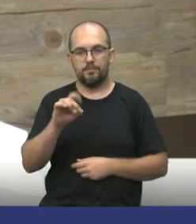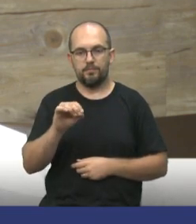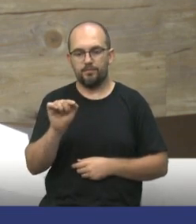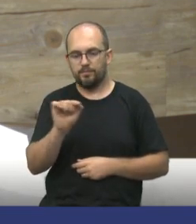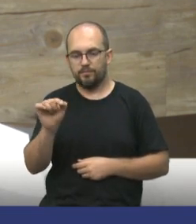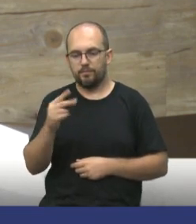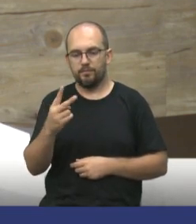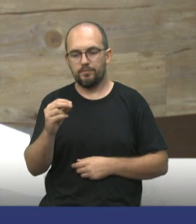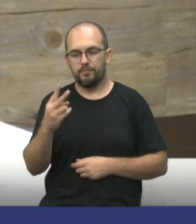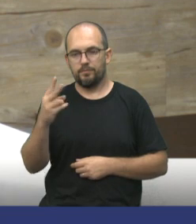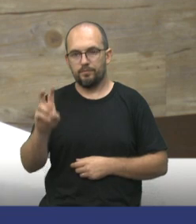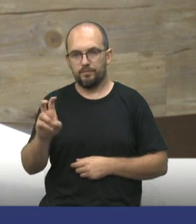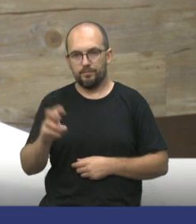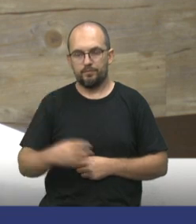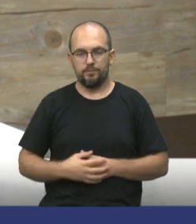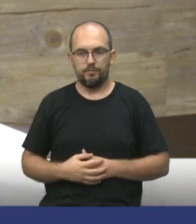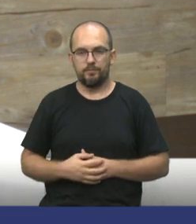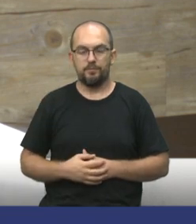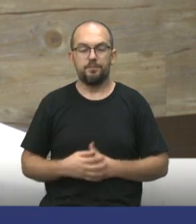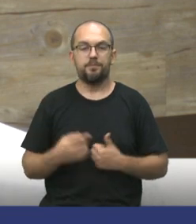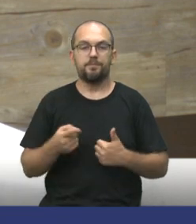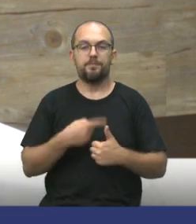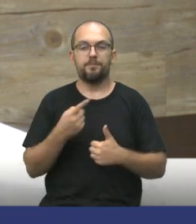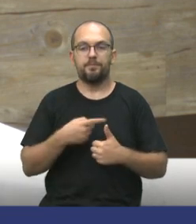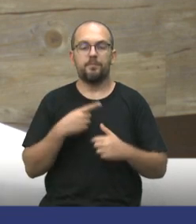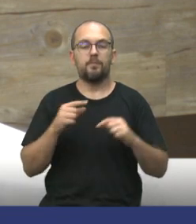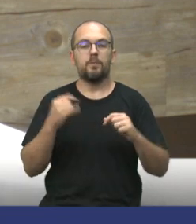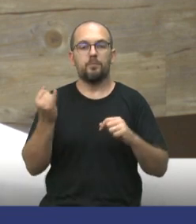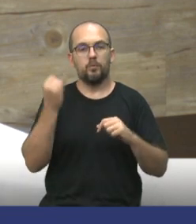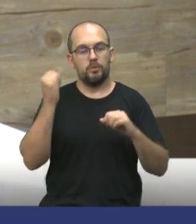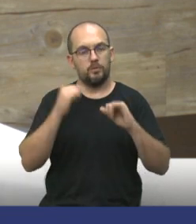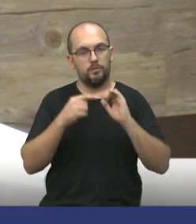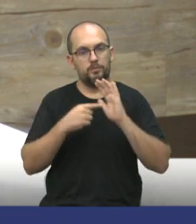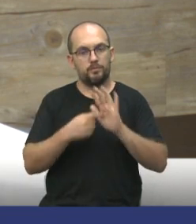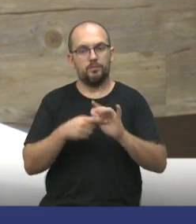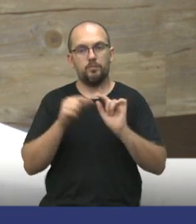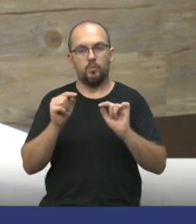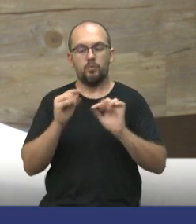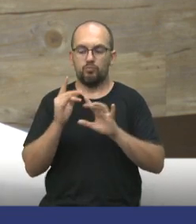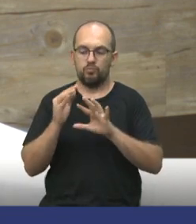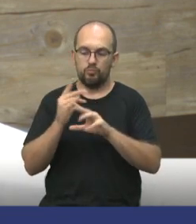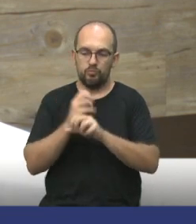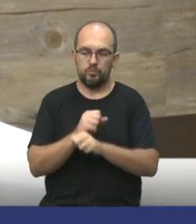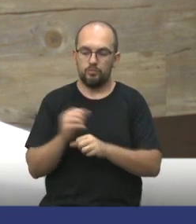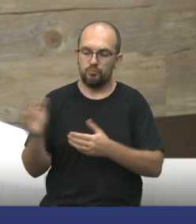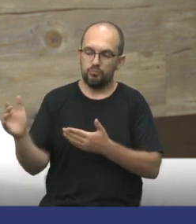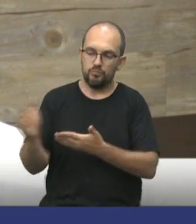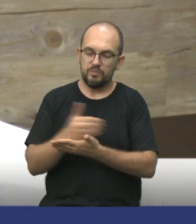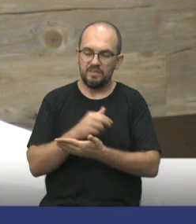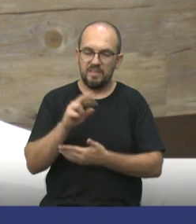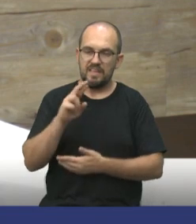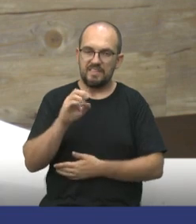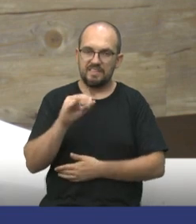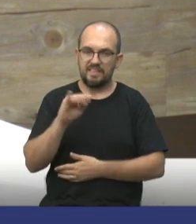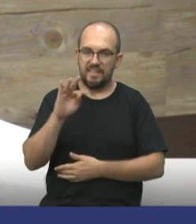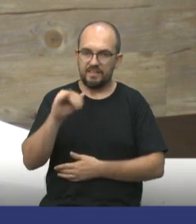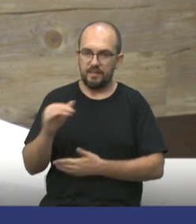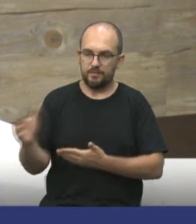expediente/LDO-2025. Primeiramente, cumpre-nos destacar que o montante da previsão de receita total corrente